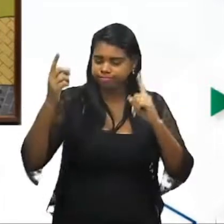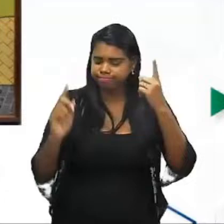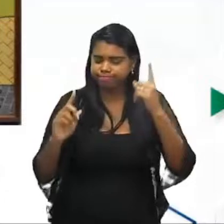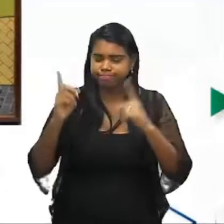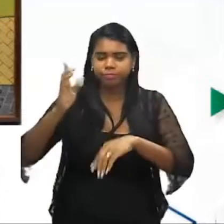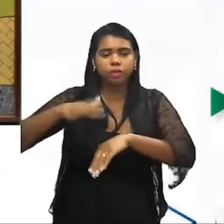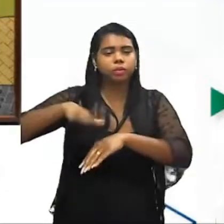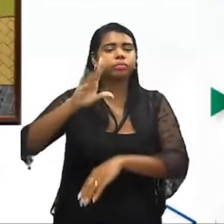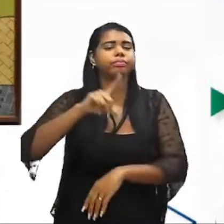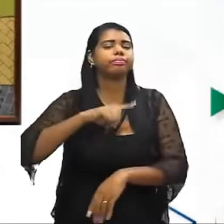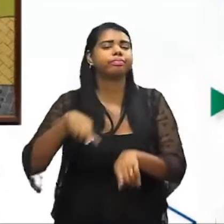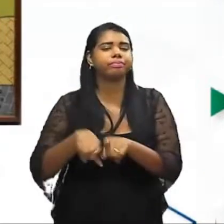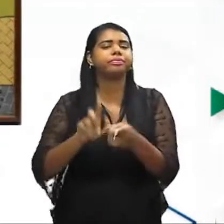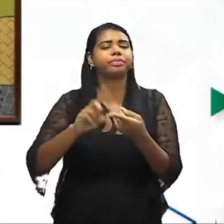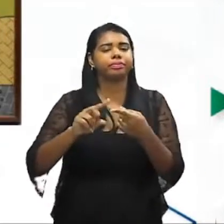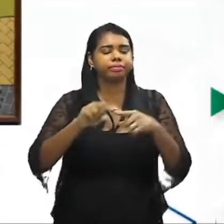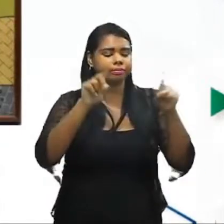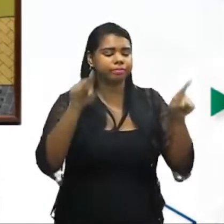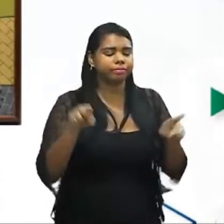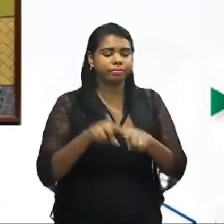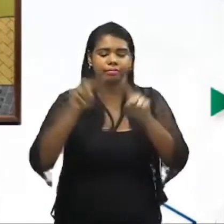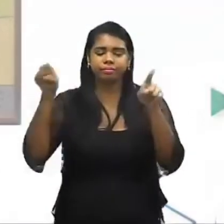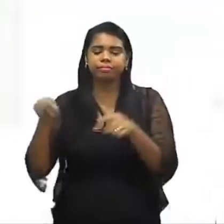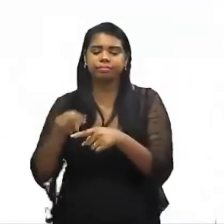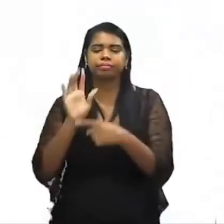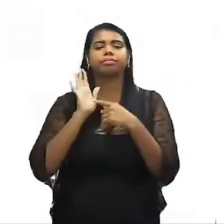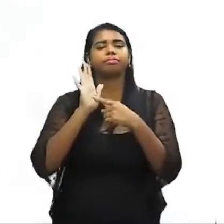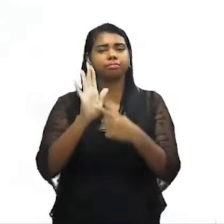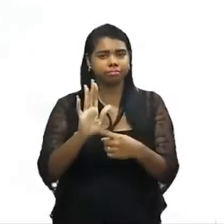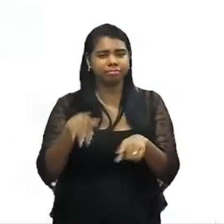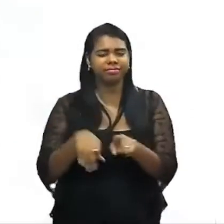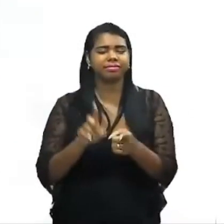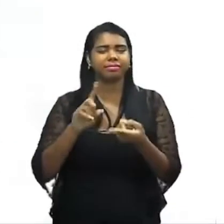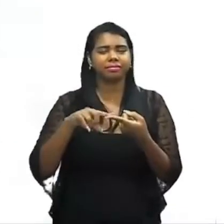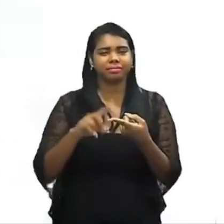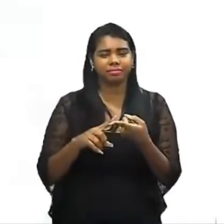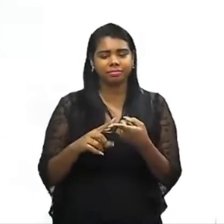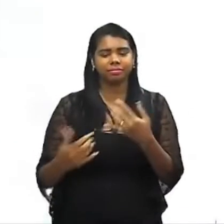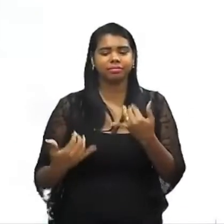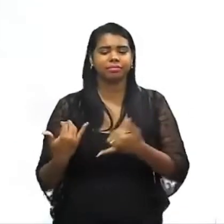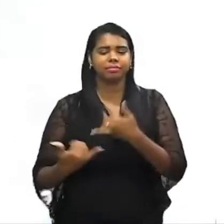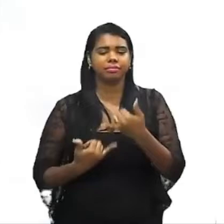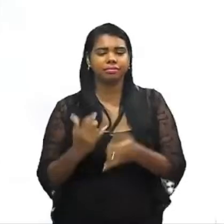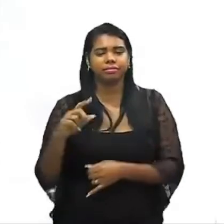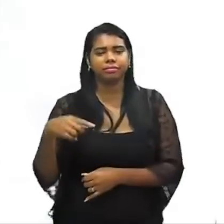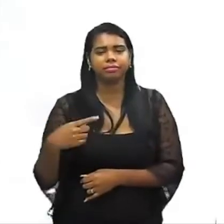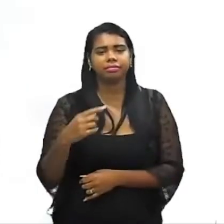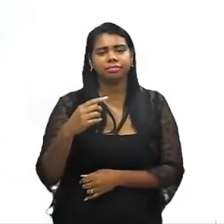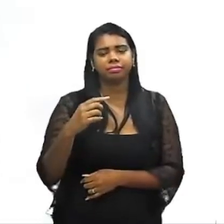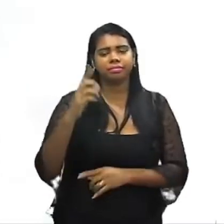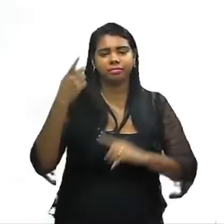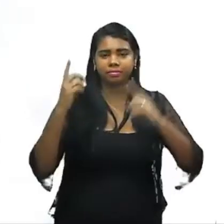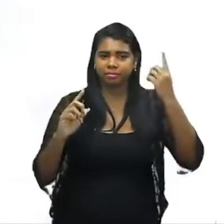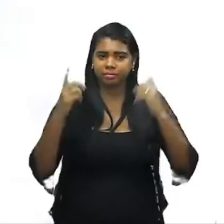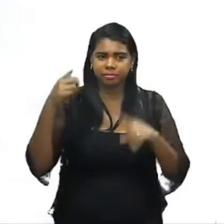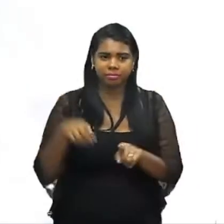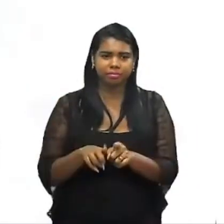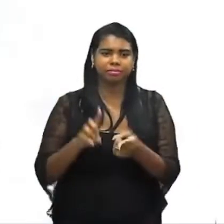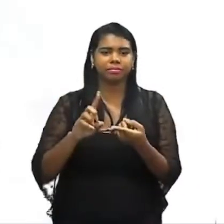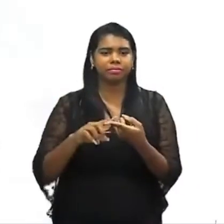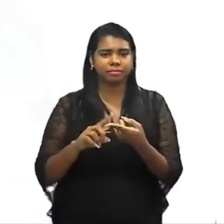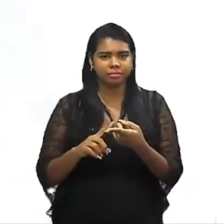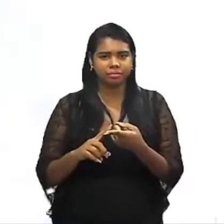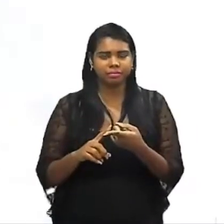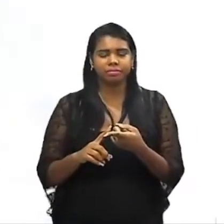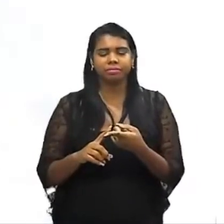que mais tem obras retratando ou o passista, ou a brincadeira pós-frevo, ou a diversão do